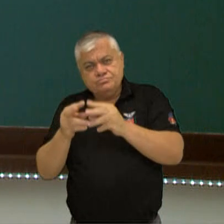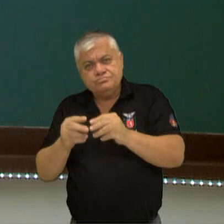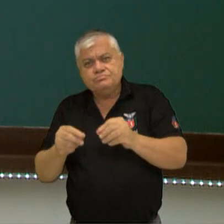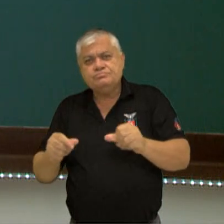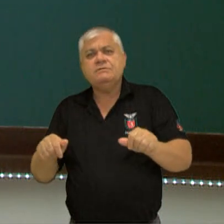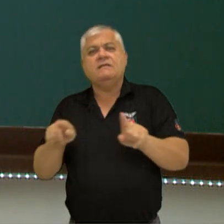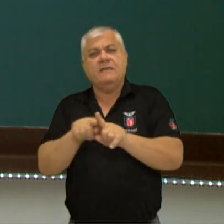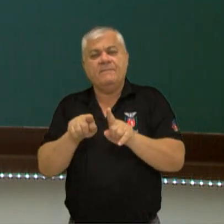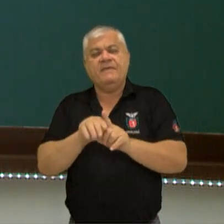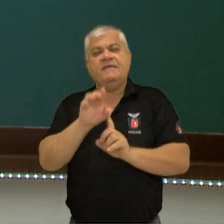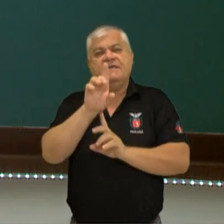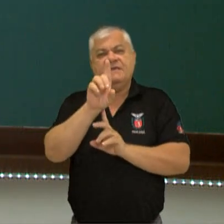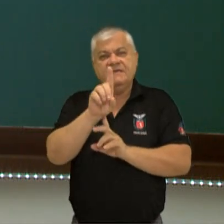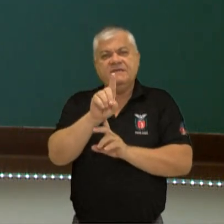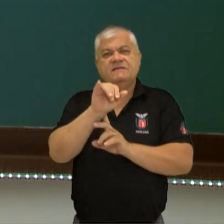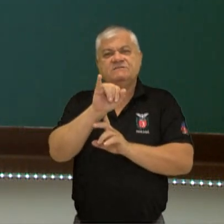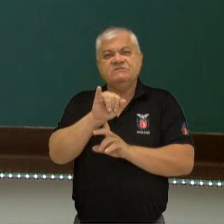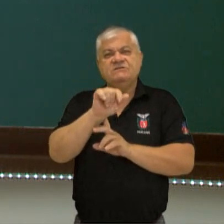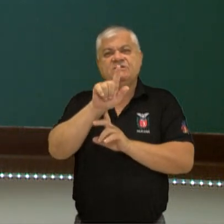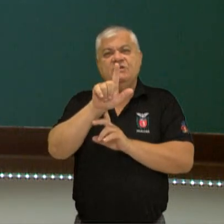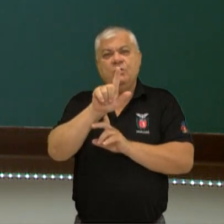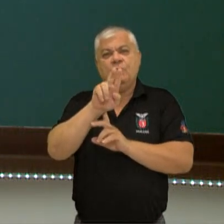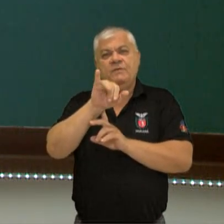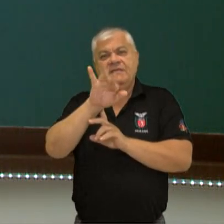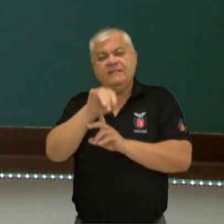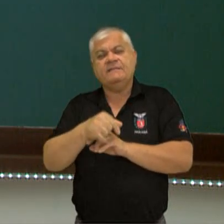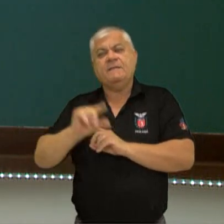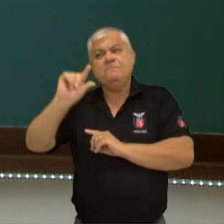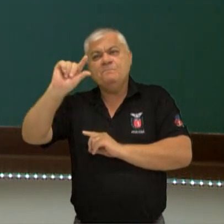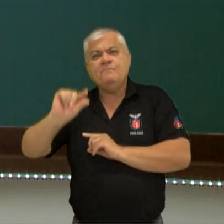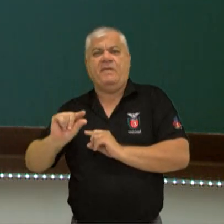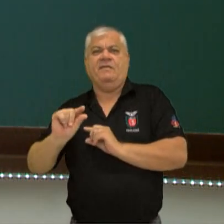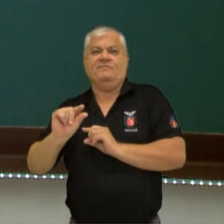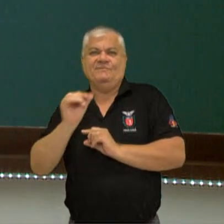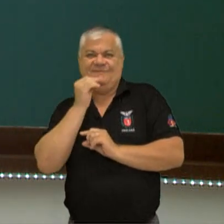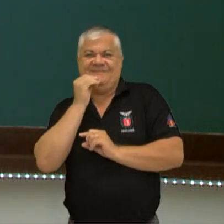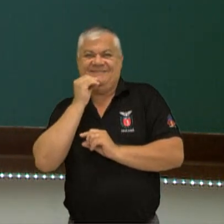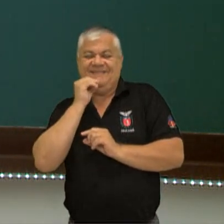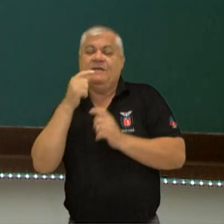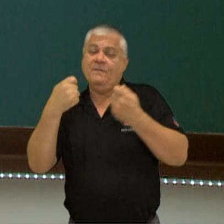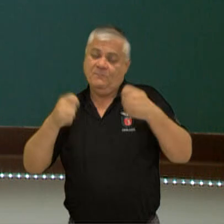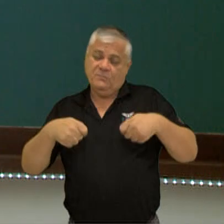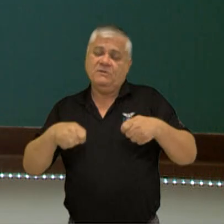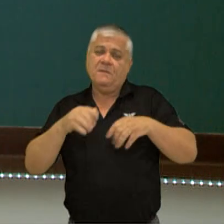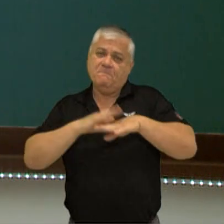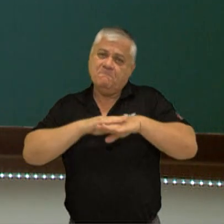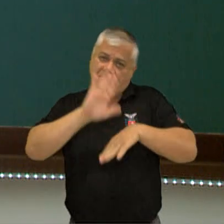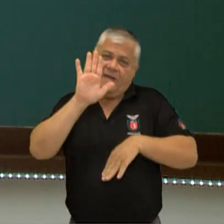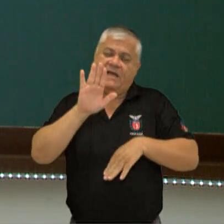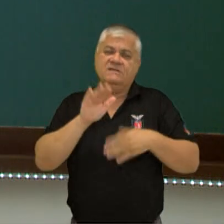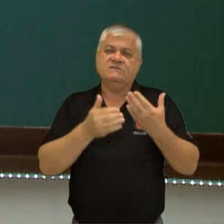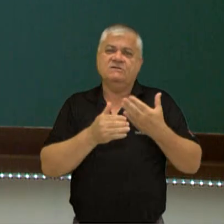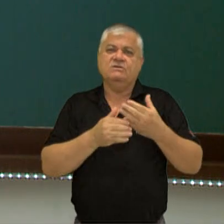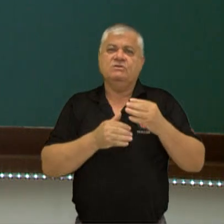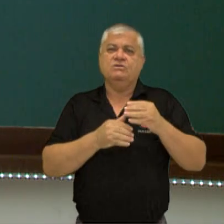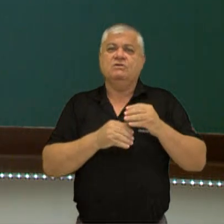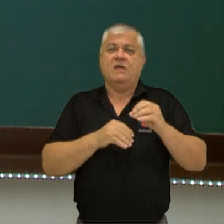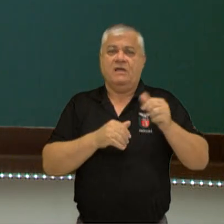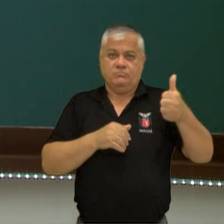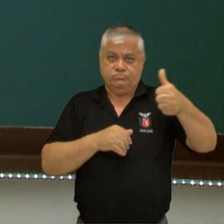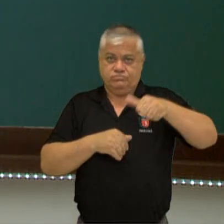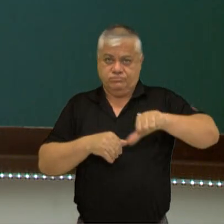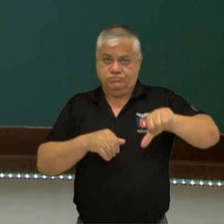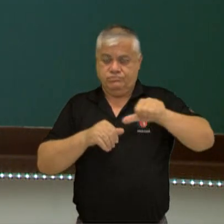dita diluída, ou seja, eu tenho menos quantidade do que eu poderia ter do meu soluto naquela quantidade de solvente.